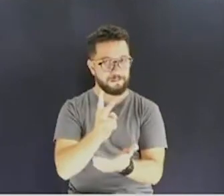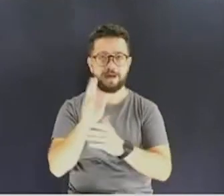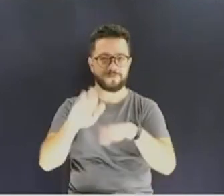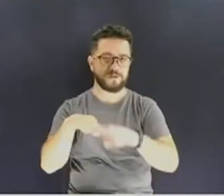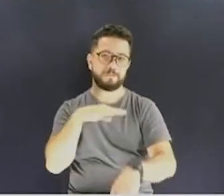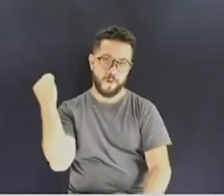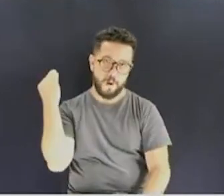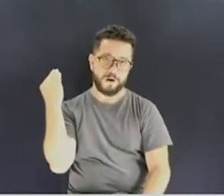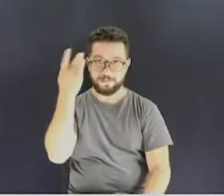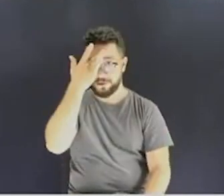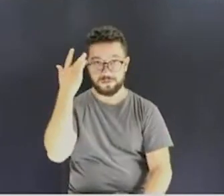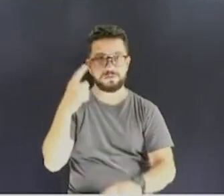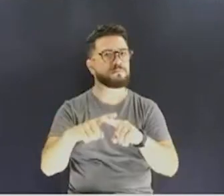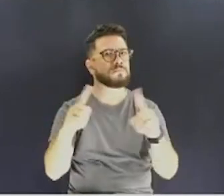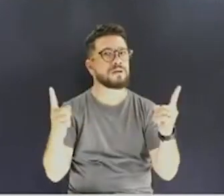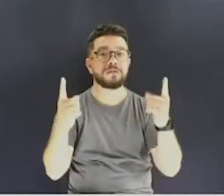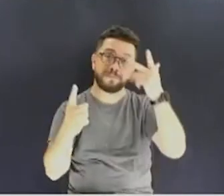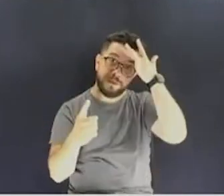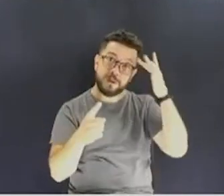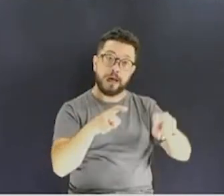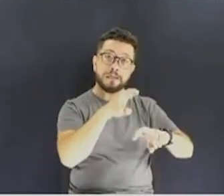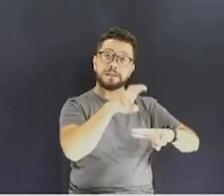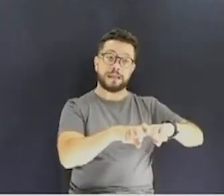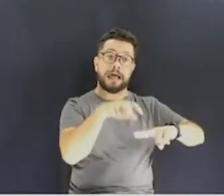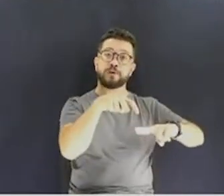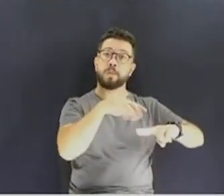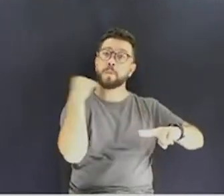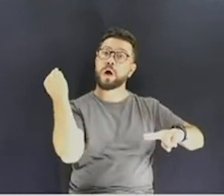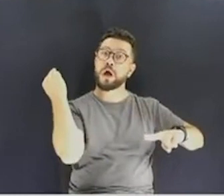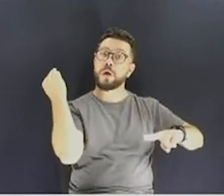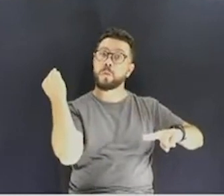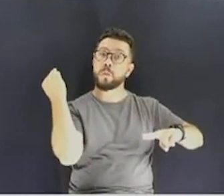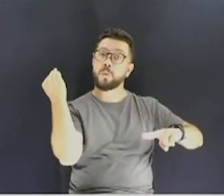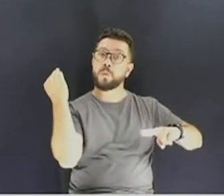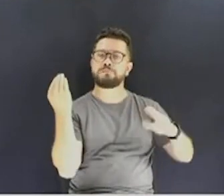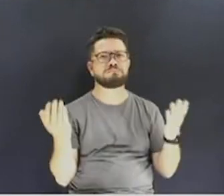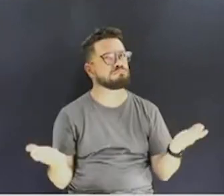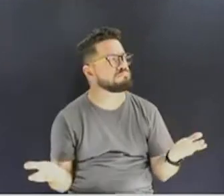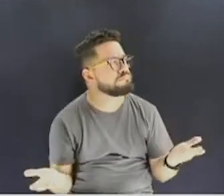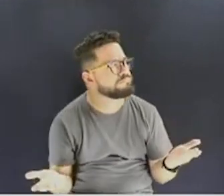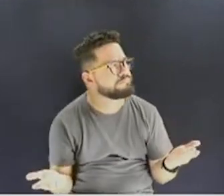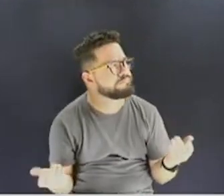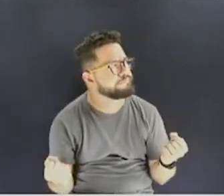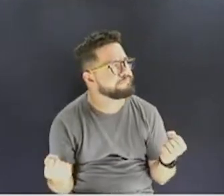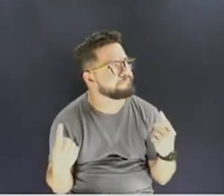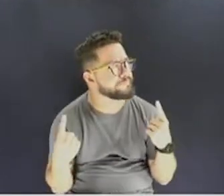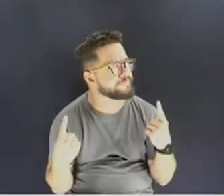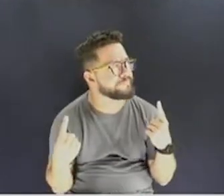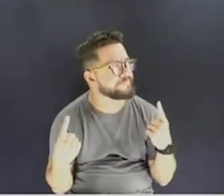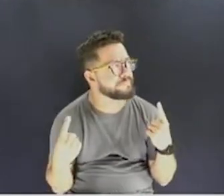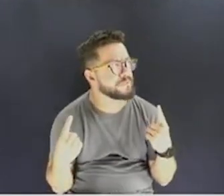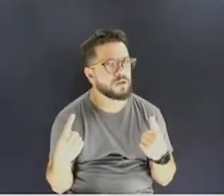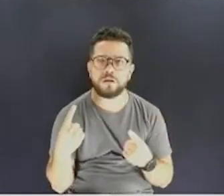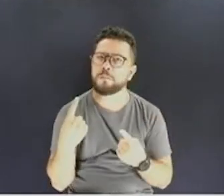está morrendo gente na sala de espera. Aí a coisa muda muito de aspecto, no sentido de por que morrem